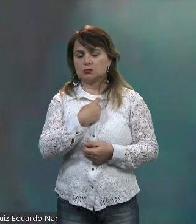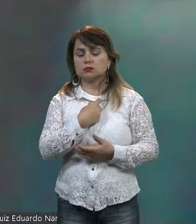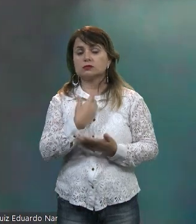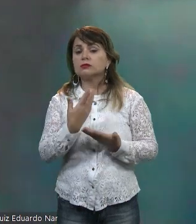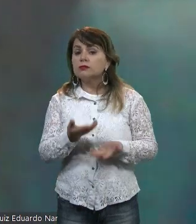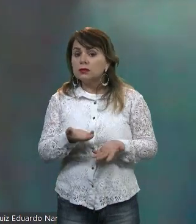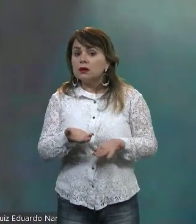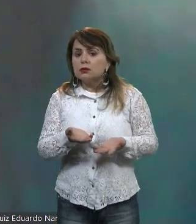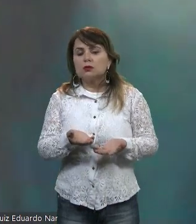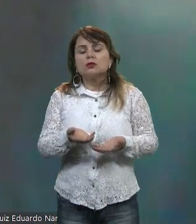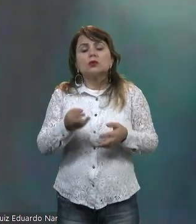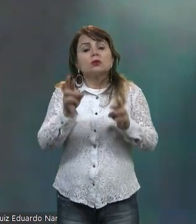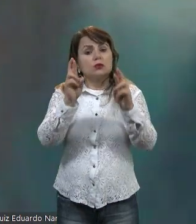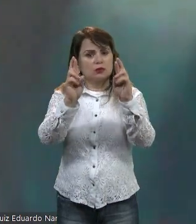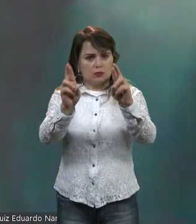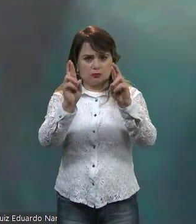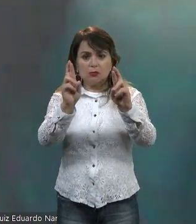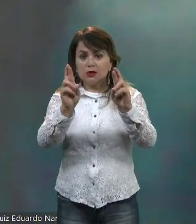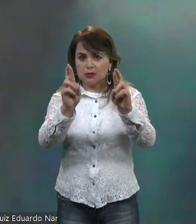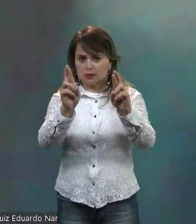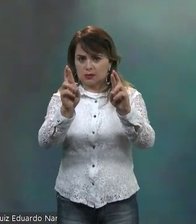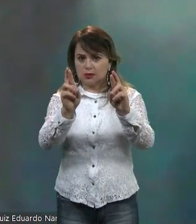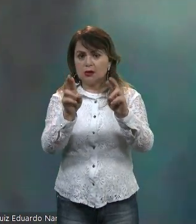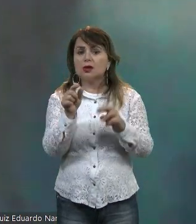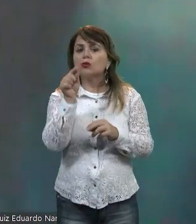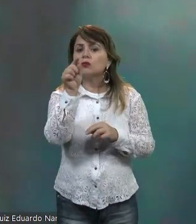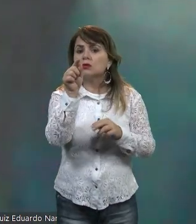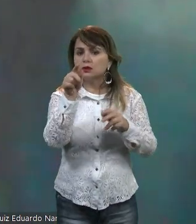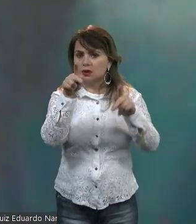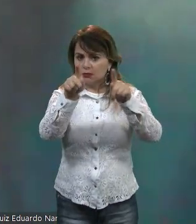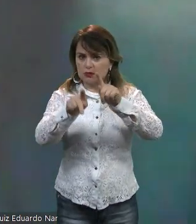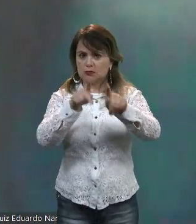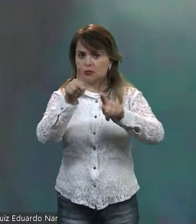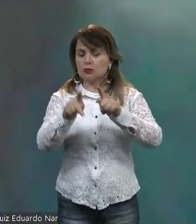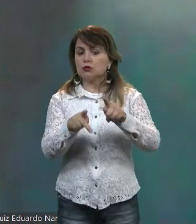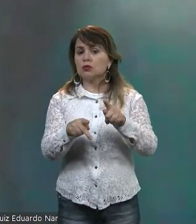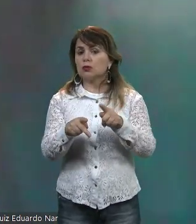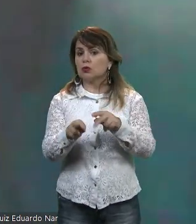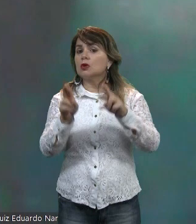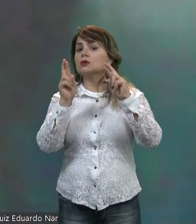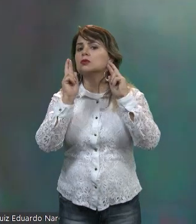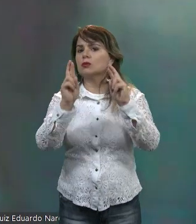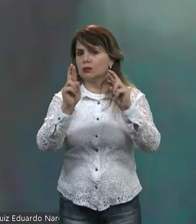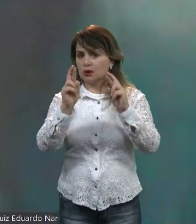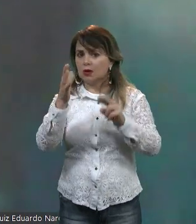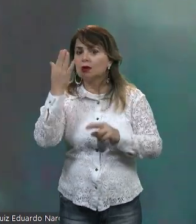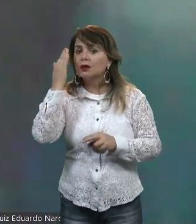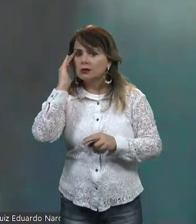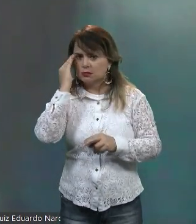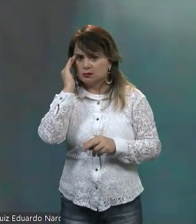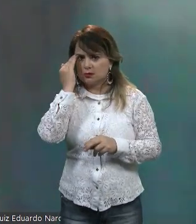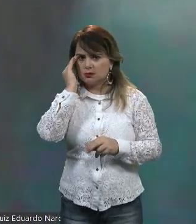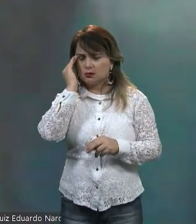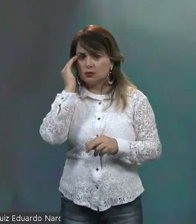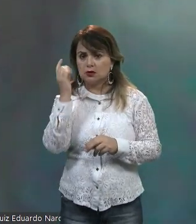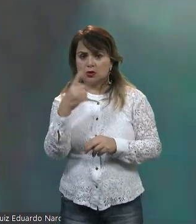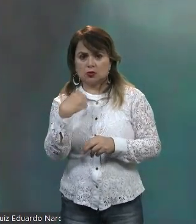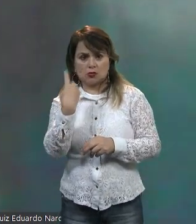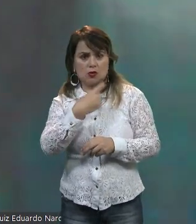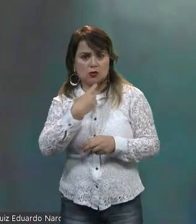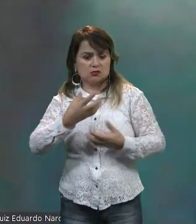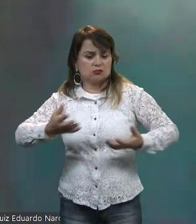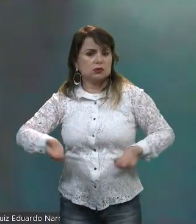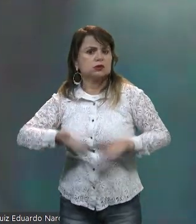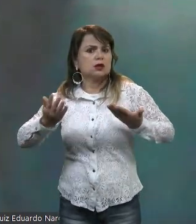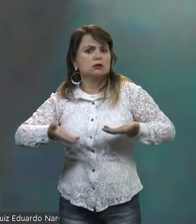diz o vereador Cícero, a compreensão da nossa população. O que nós votamos aqui não foi um estímulo